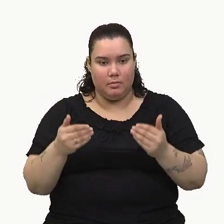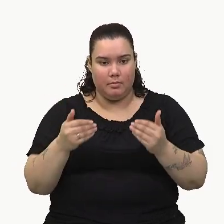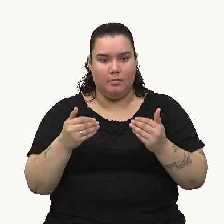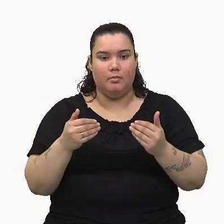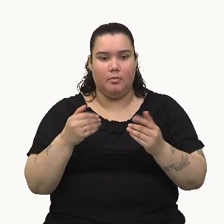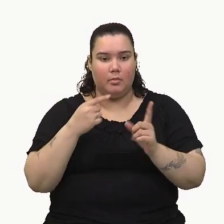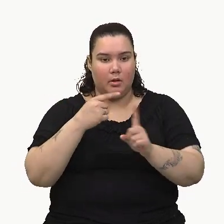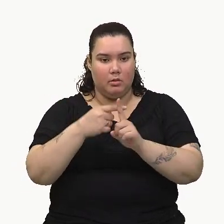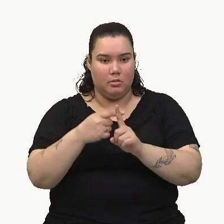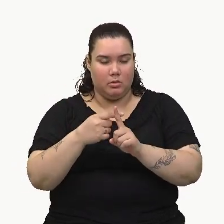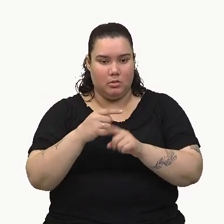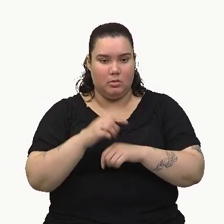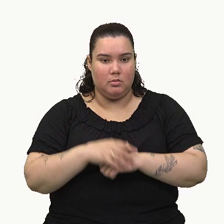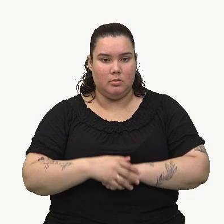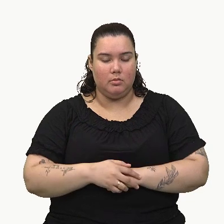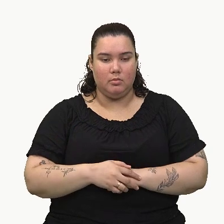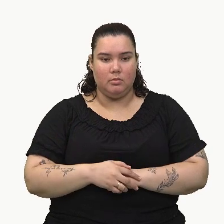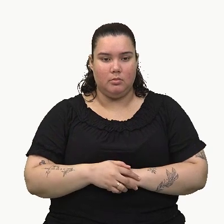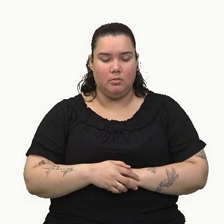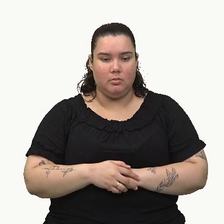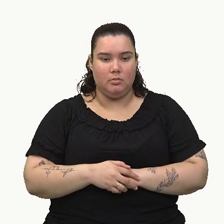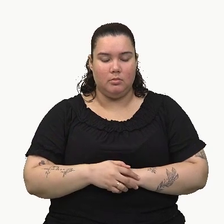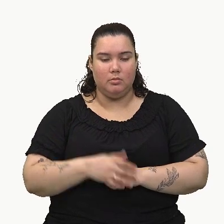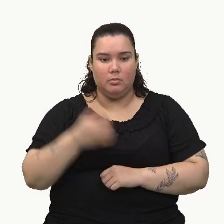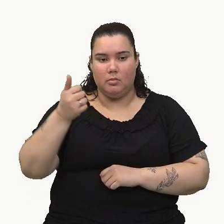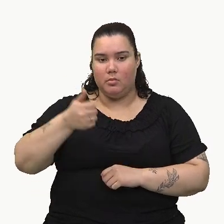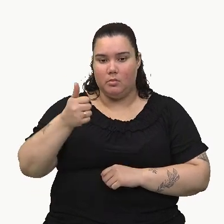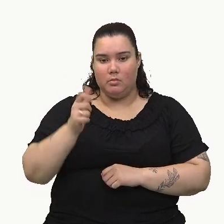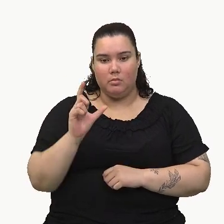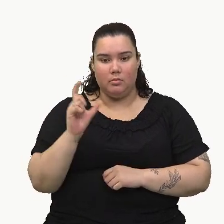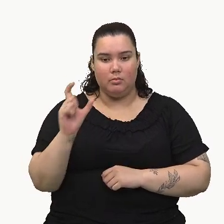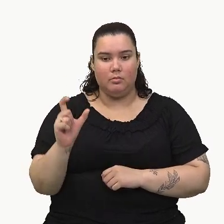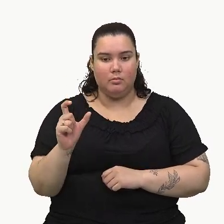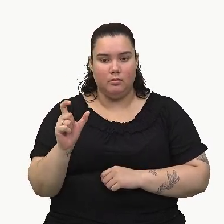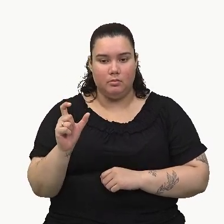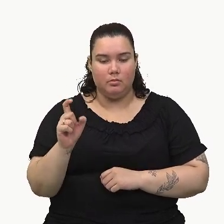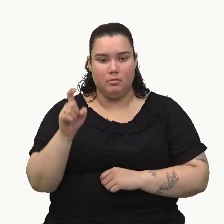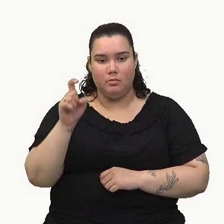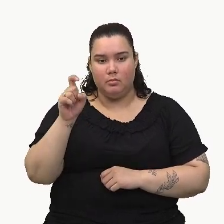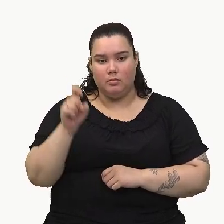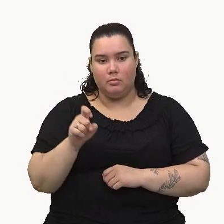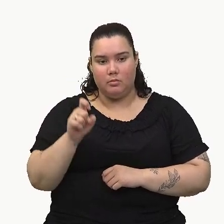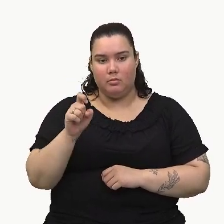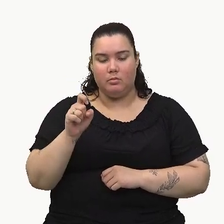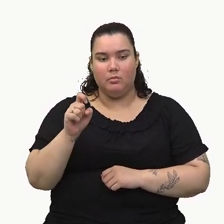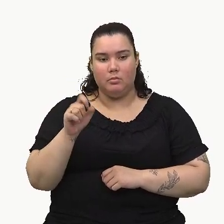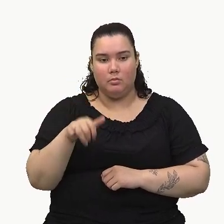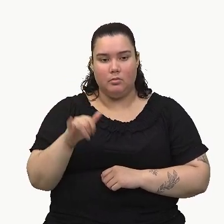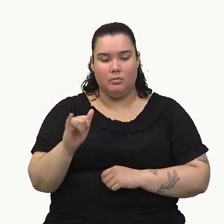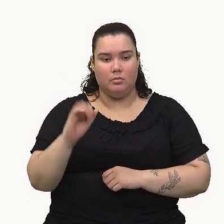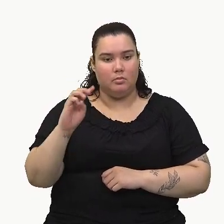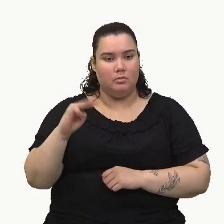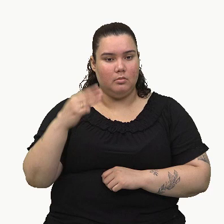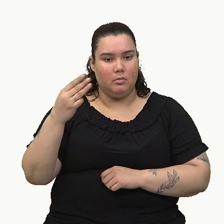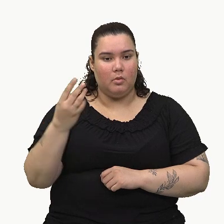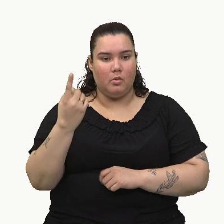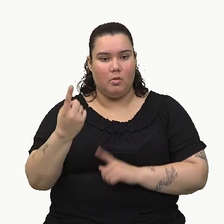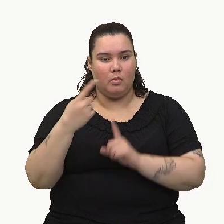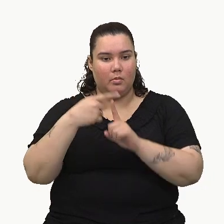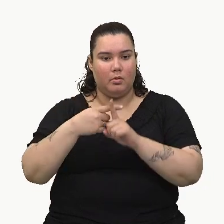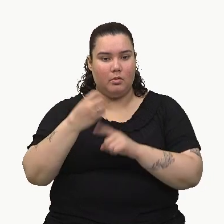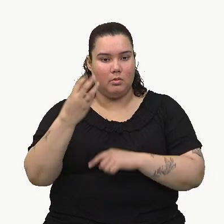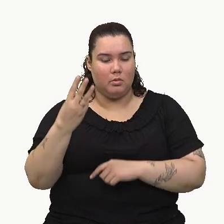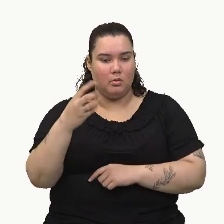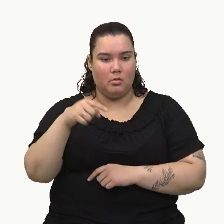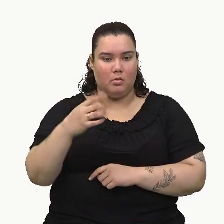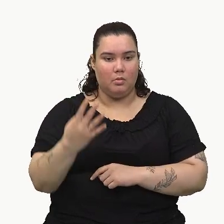de adição. Então, nesse primeiro elemento aqui, xy ao cubo, 1 mais 3 é